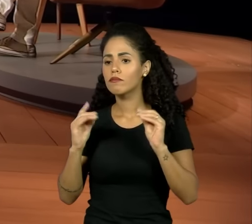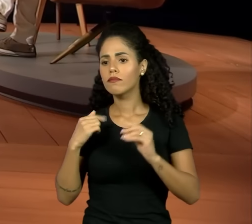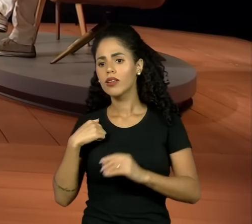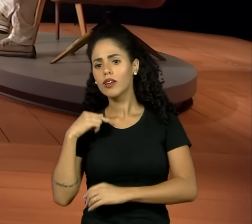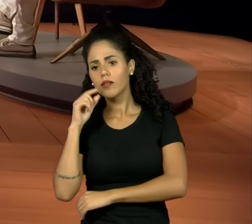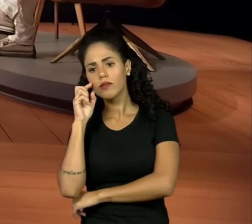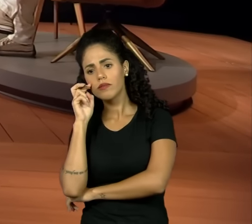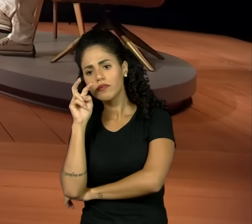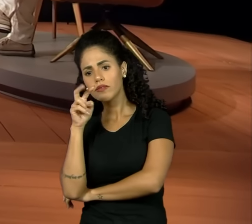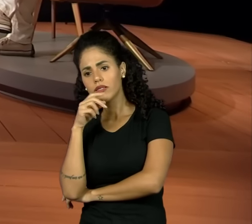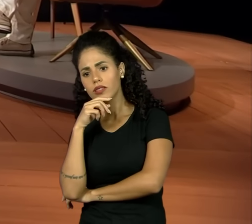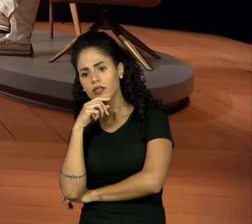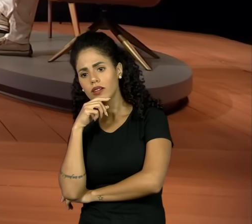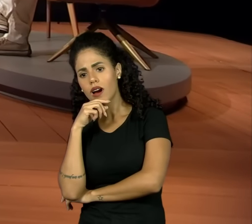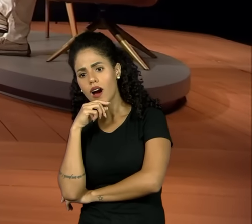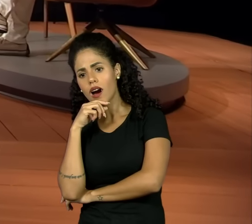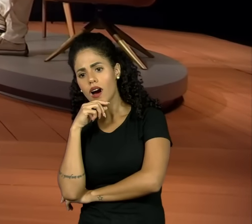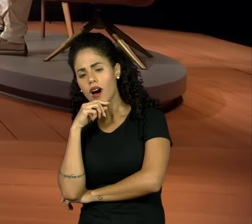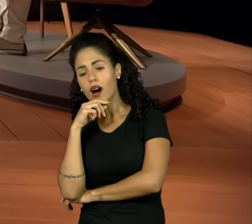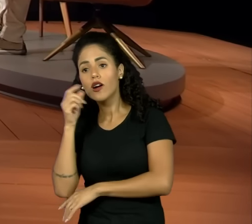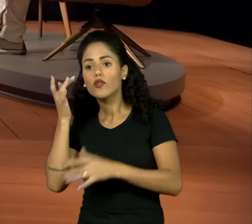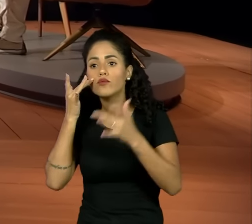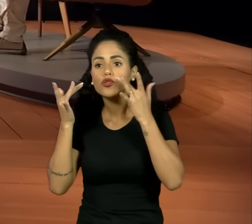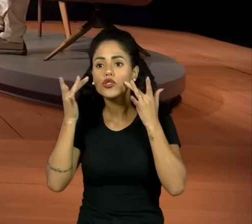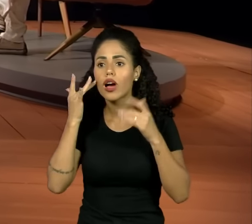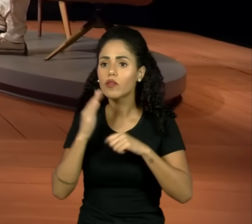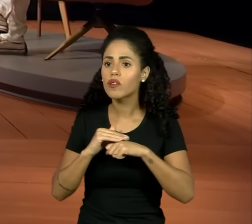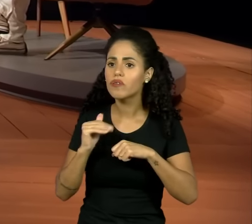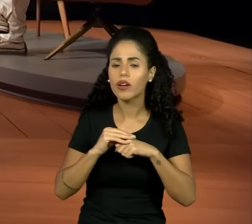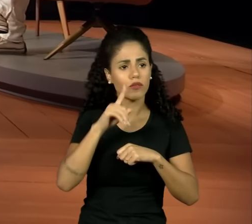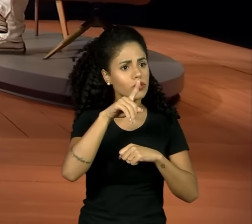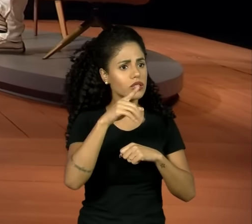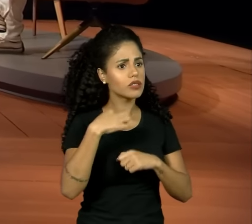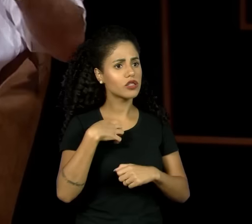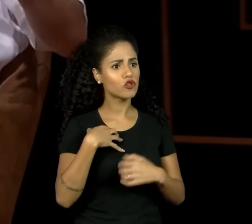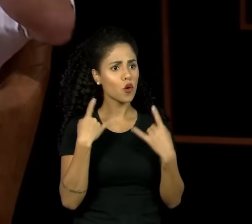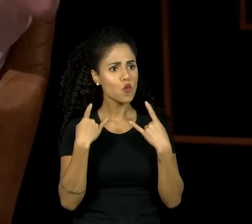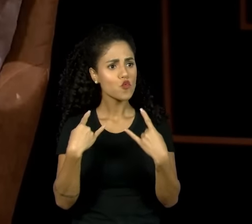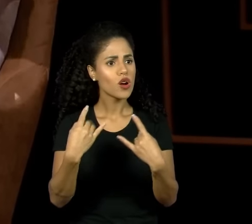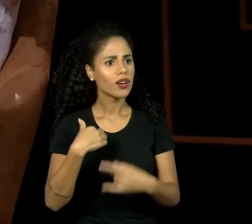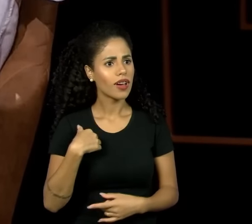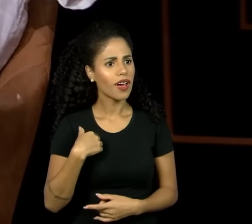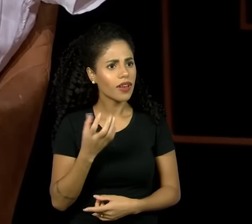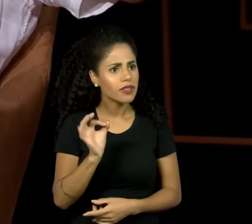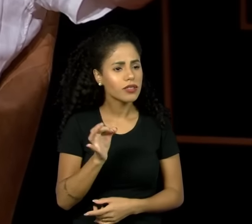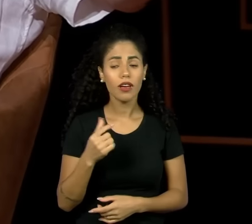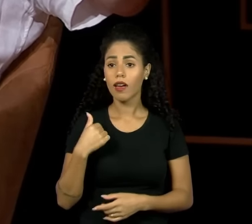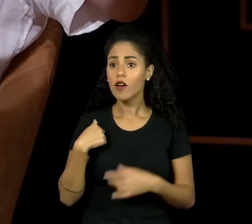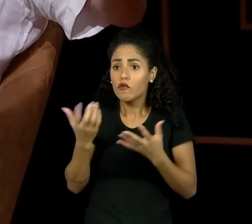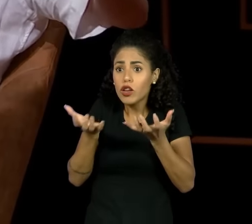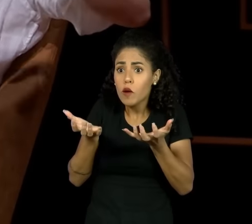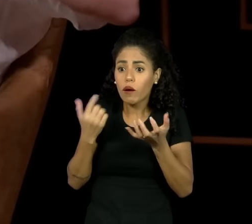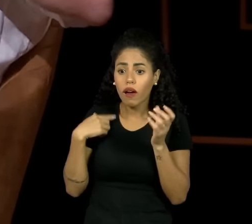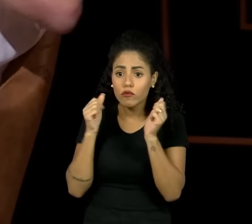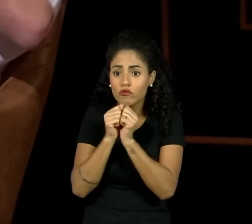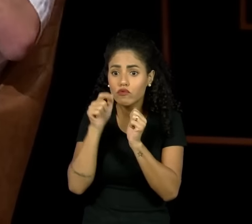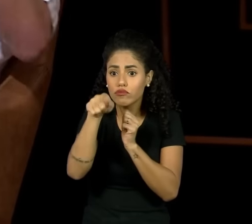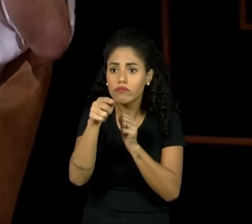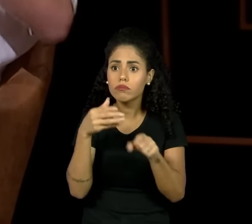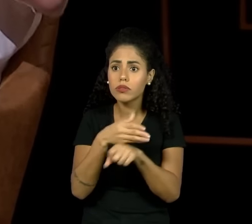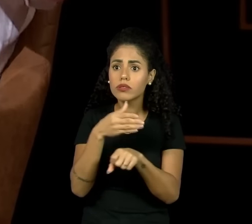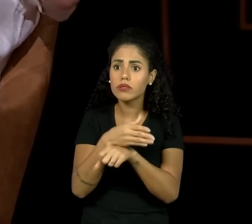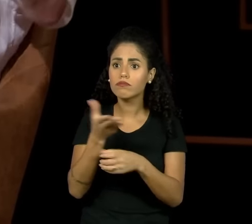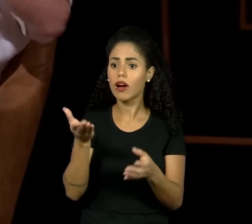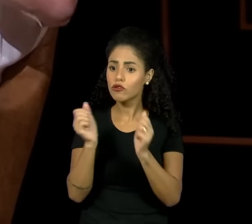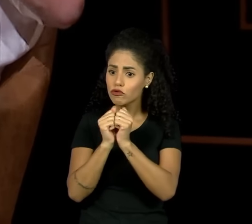o afeto do teatro Isso foi o que mais te atraiu É eu falei cara eu quero ficar com essa galera aqui entendeu